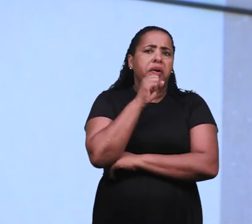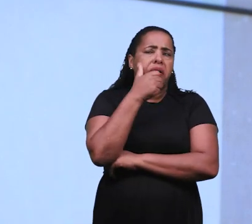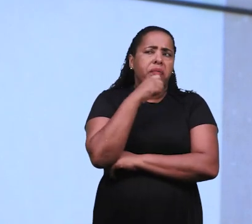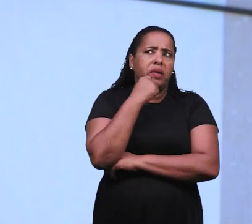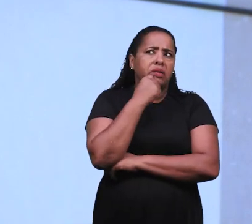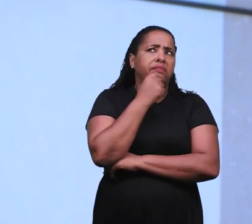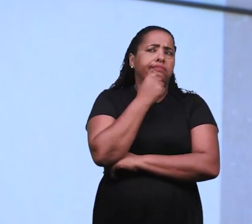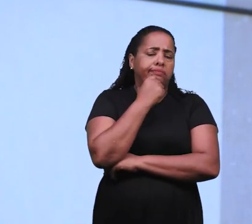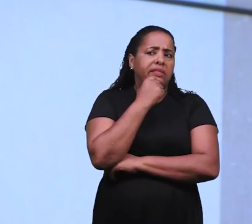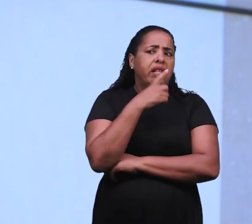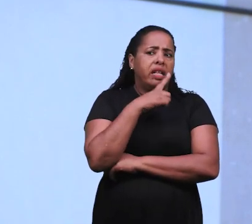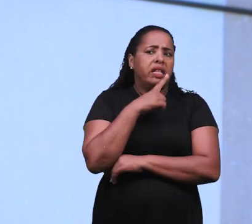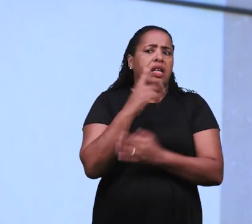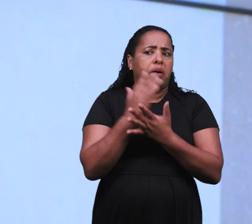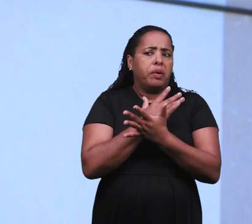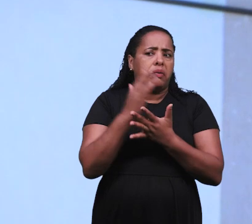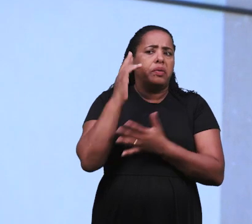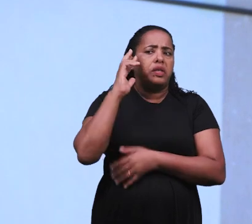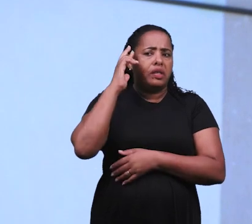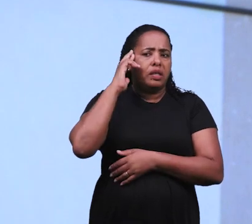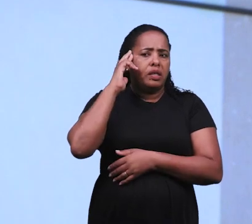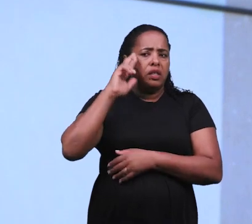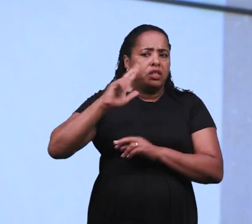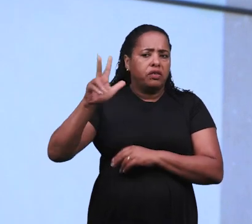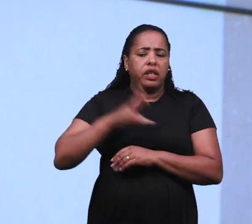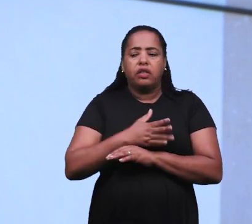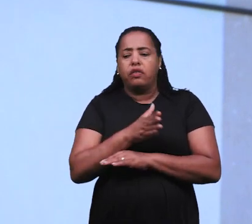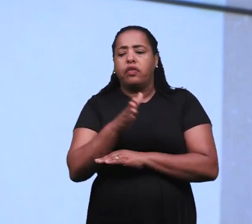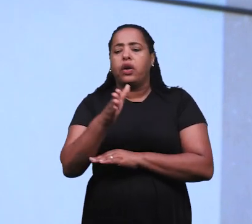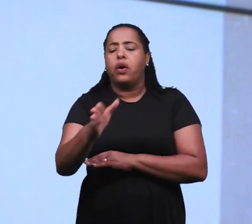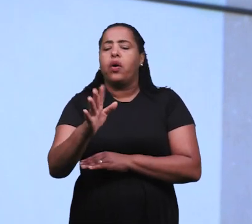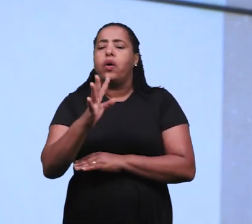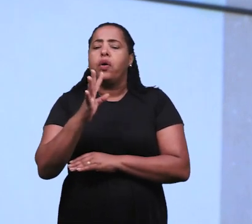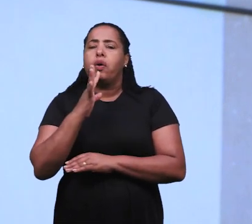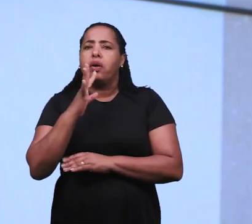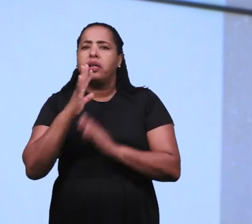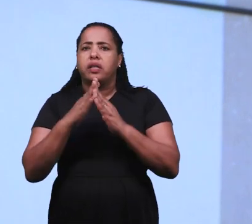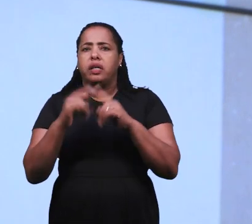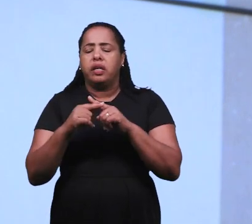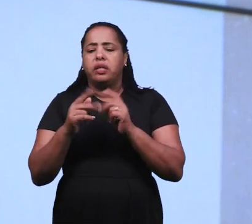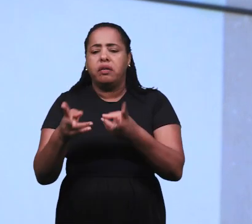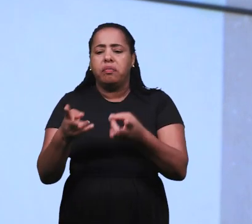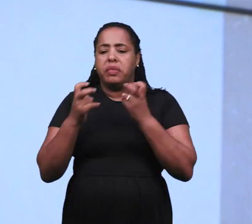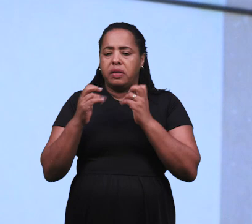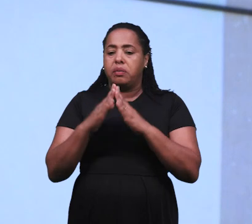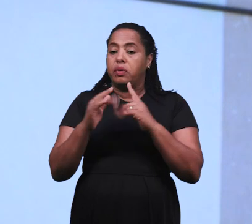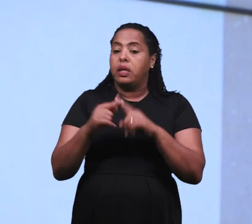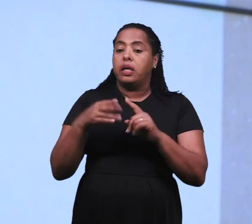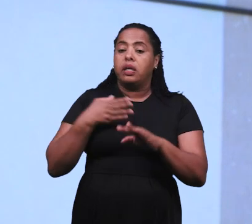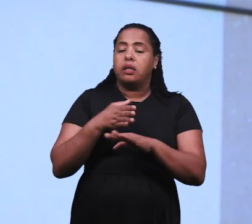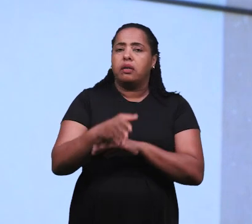E aí começaram e foram conhecer uma das nossas igrejas. E perceberam que lá numa das igrejas que eles